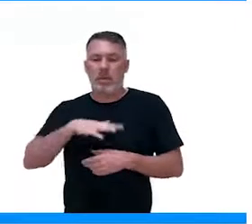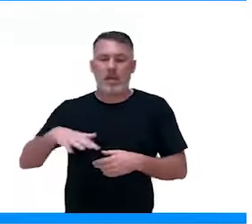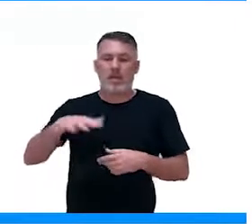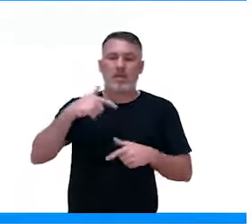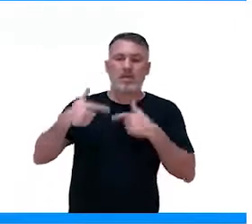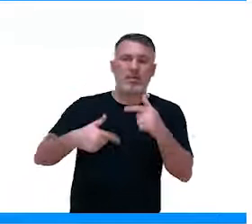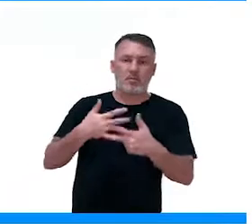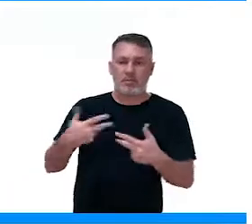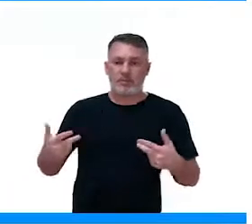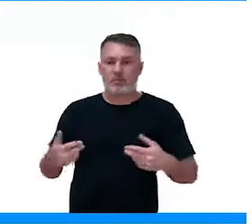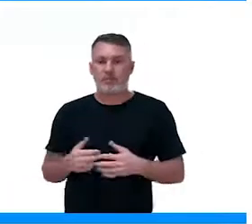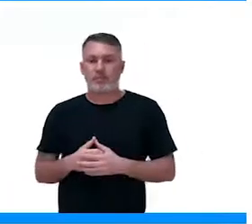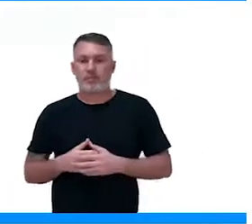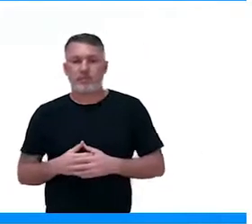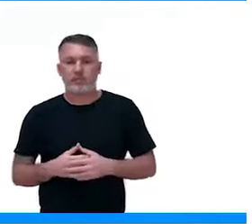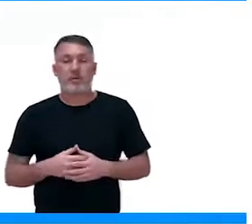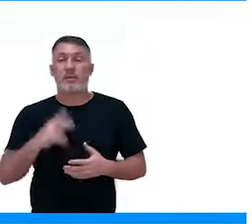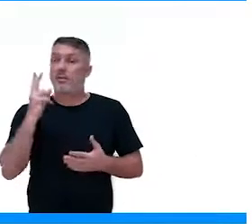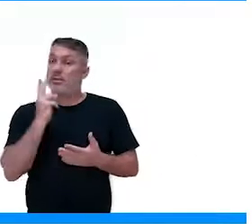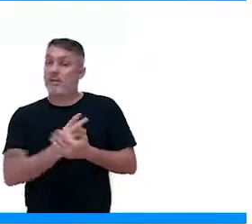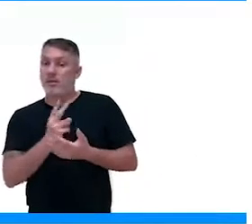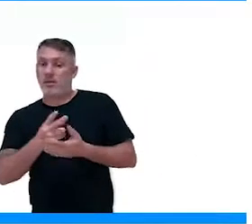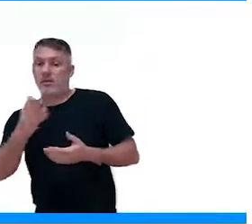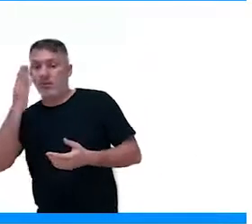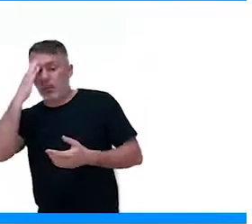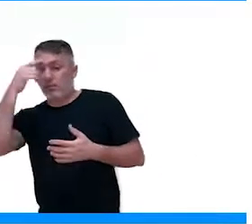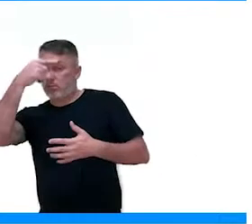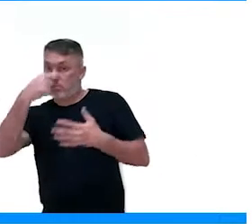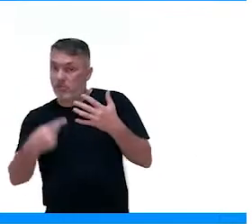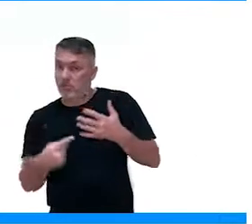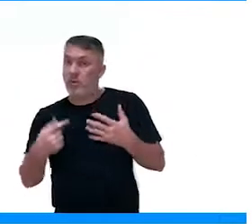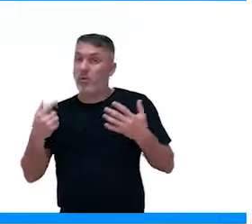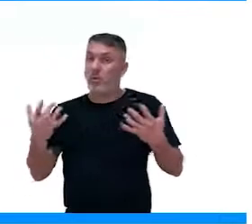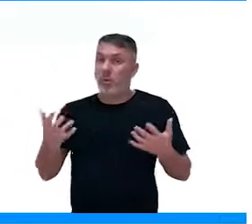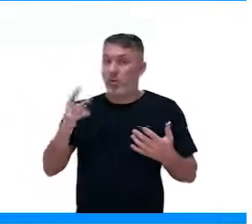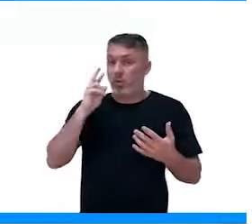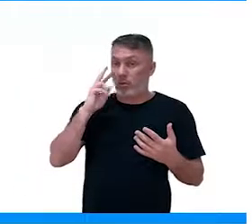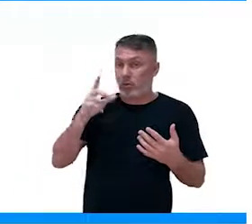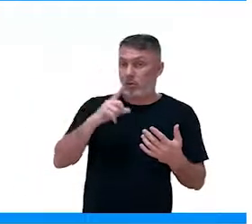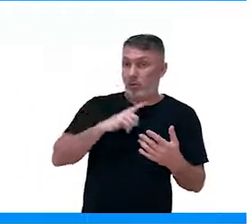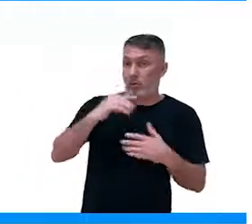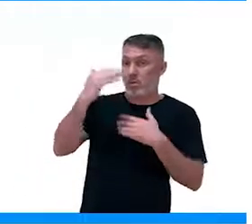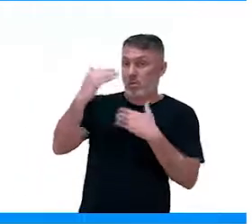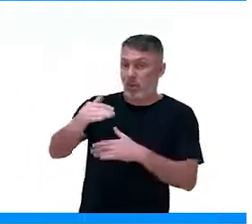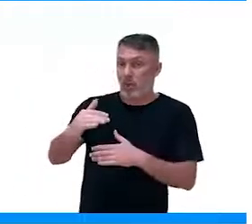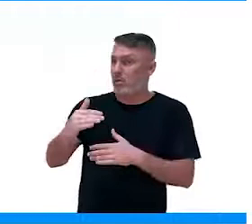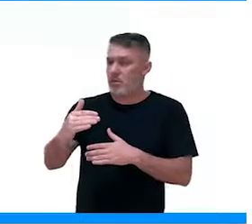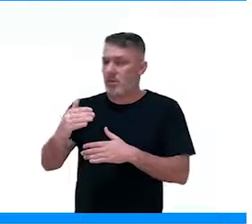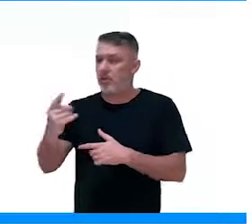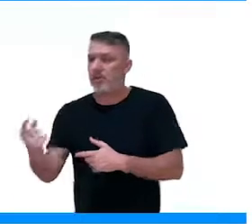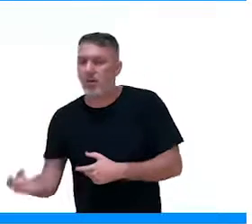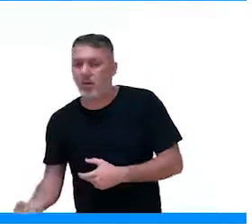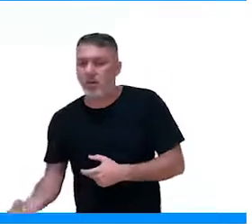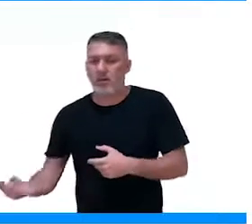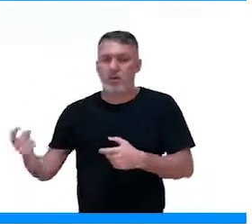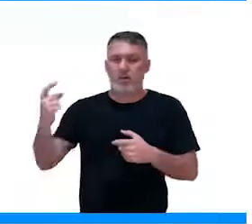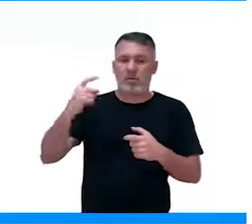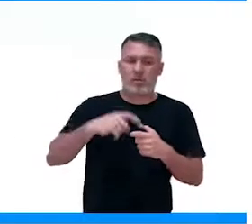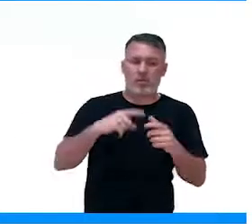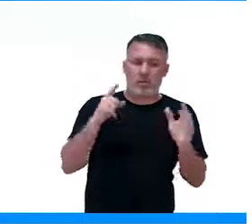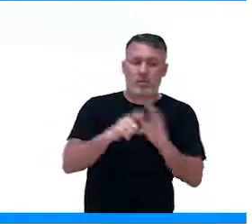específica de atividade? A gente sempre, isso aí para quando vocês estiverem fazendo a prova, volta a